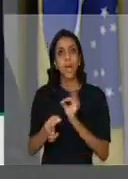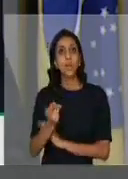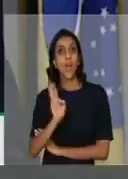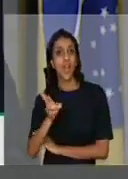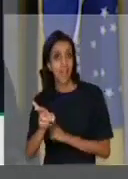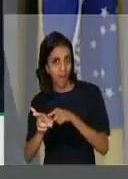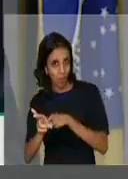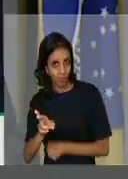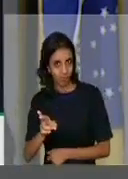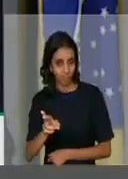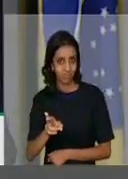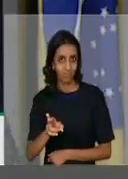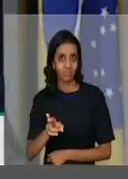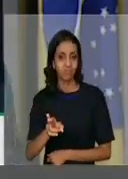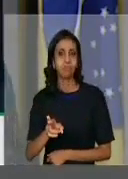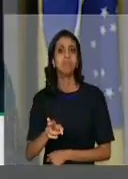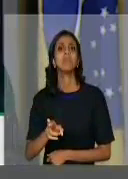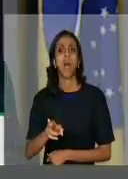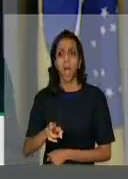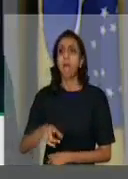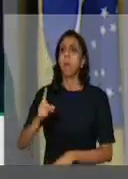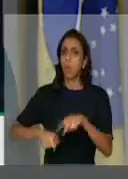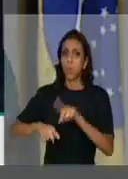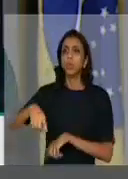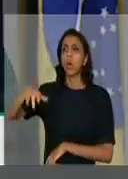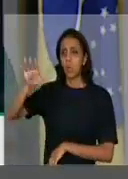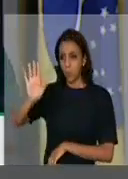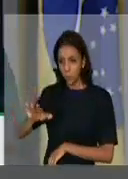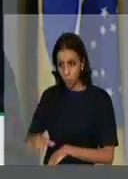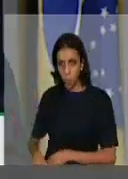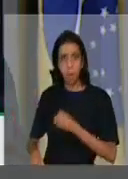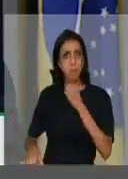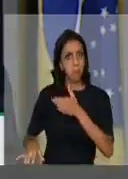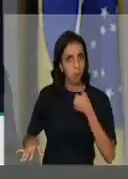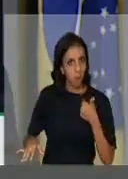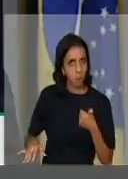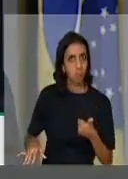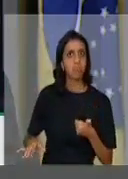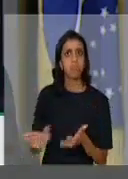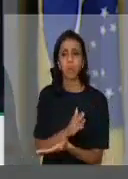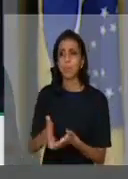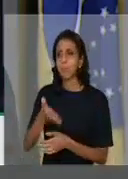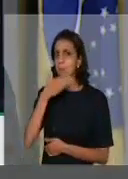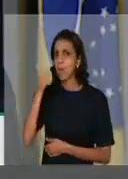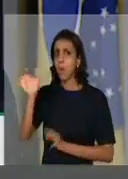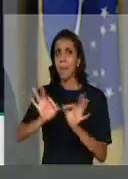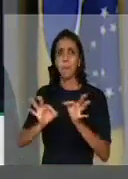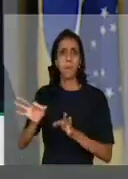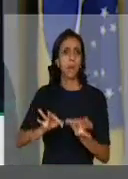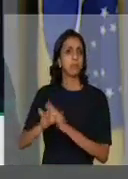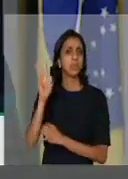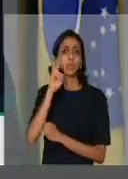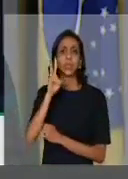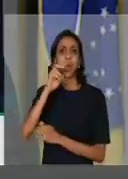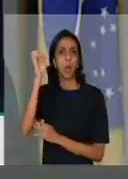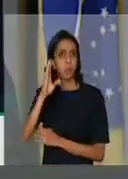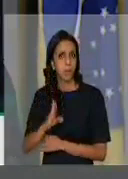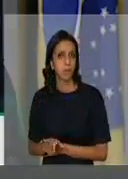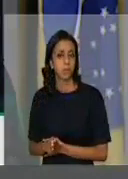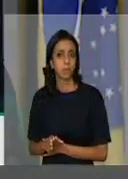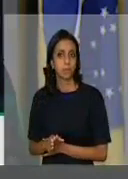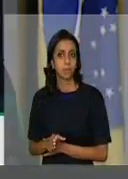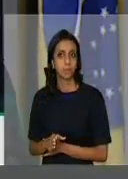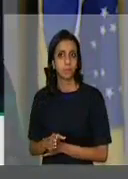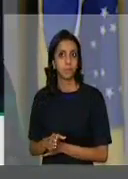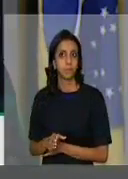Plano Real, combateu a inflação com eficácia, dos mais bem preparados planos da história